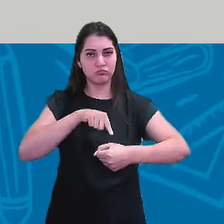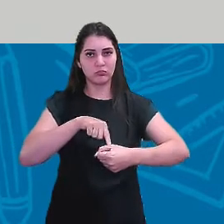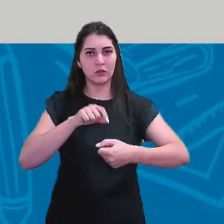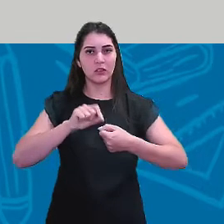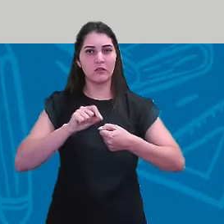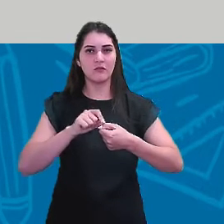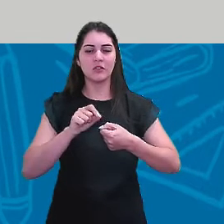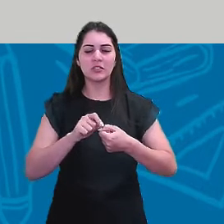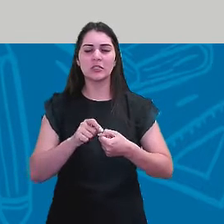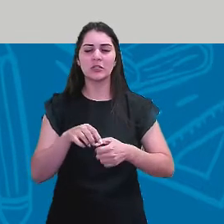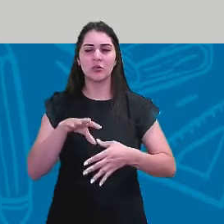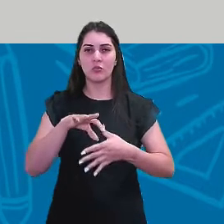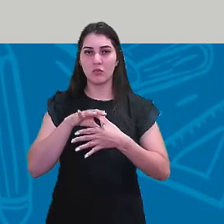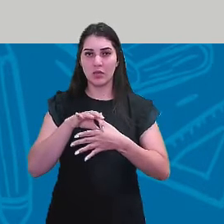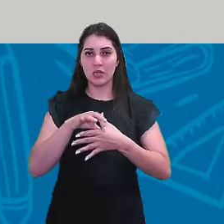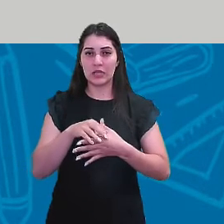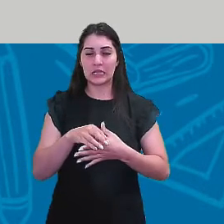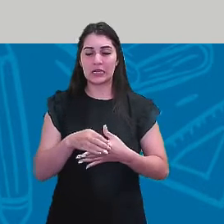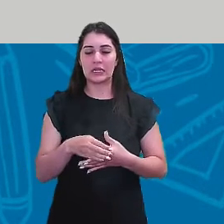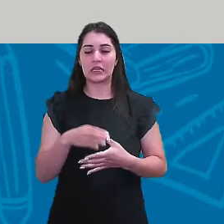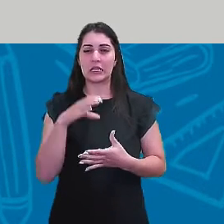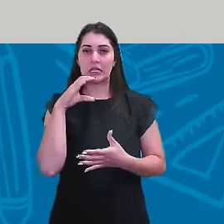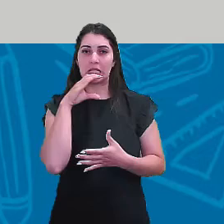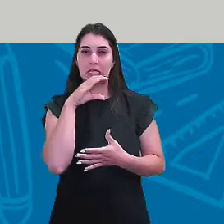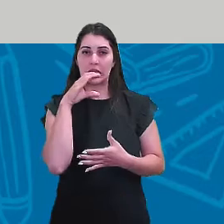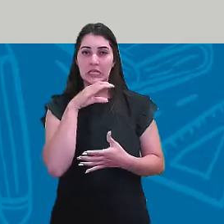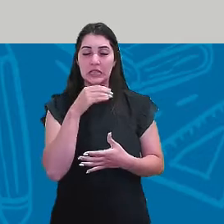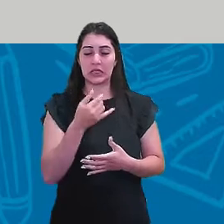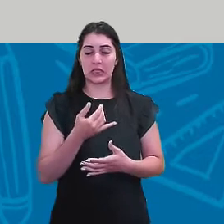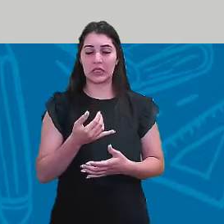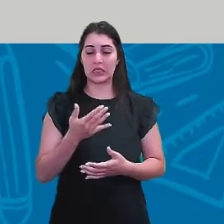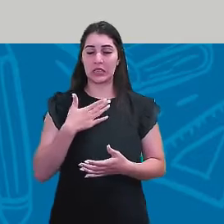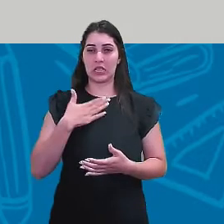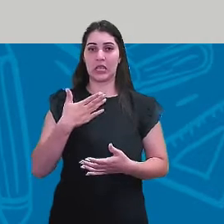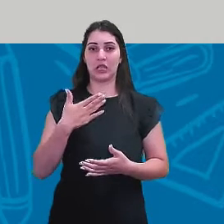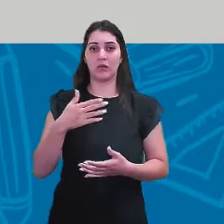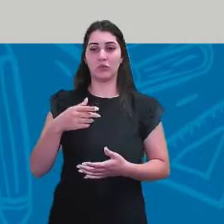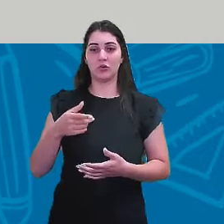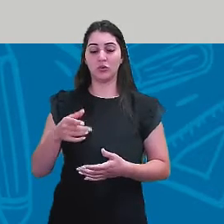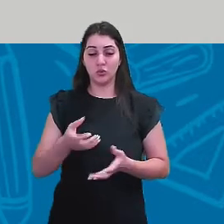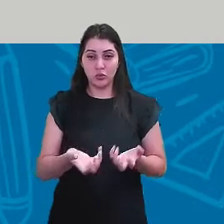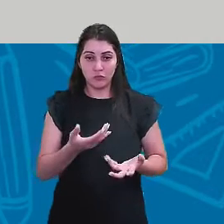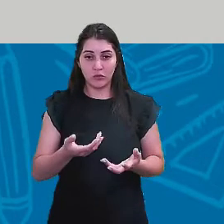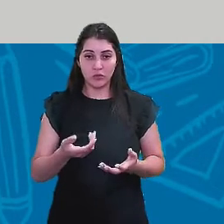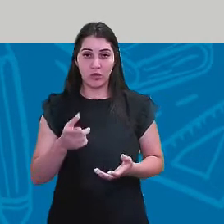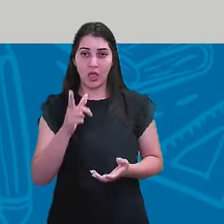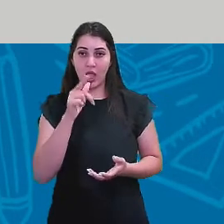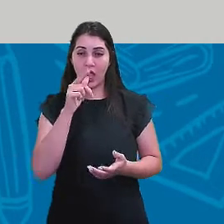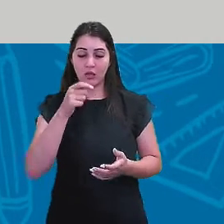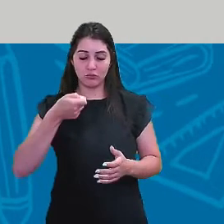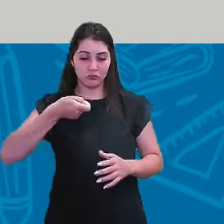uma carnezinha, ela fica bem quente, de repente você tira do fogo e joga água fria nela, não faz aquele zoada,